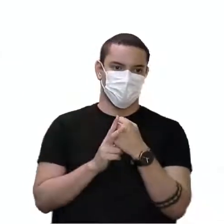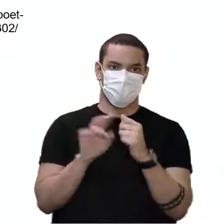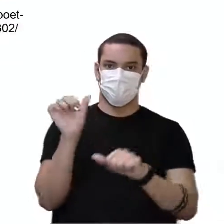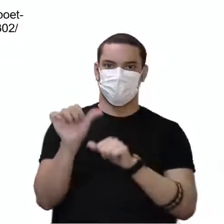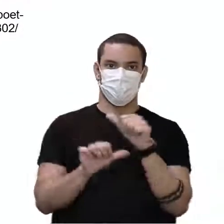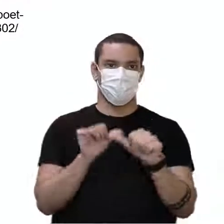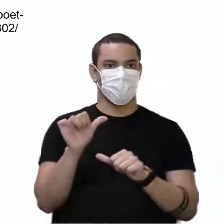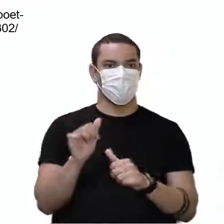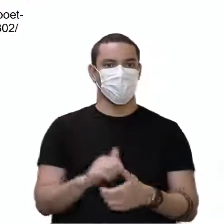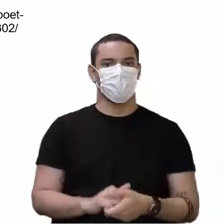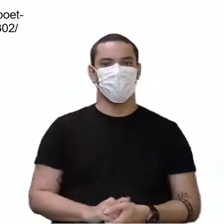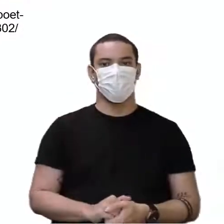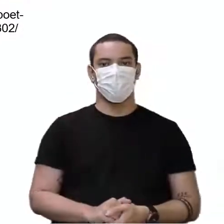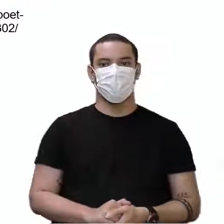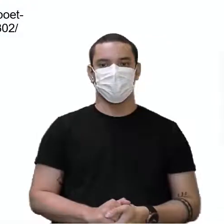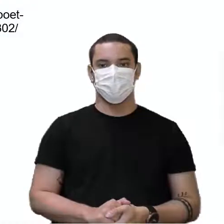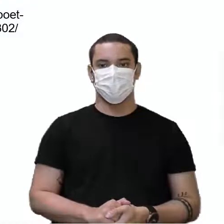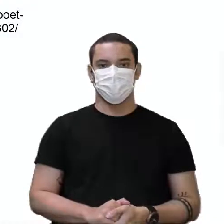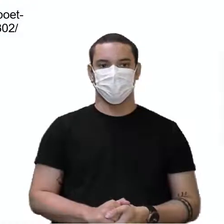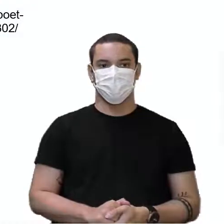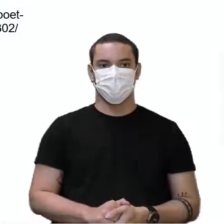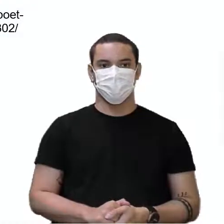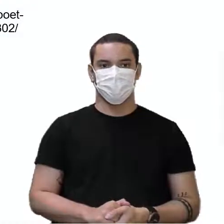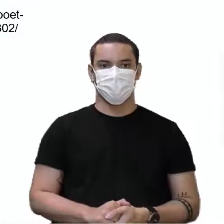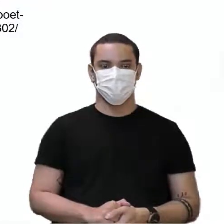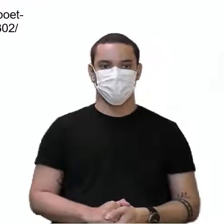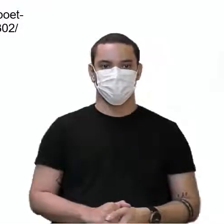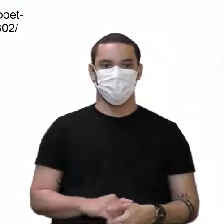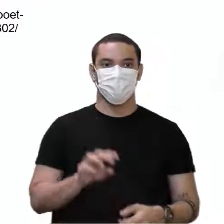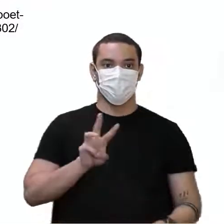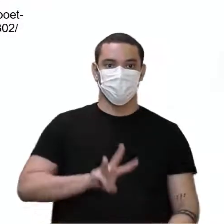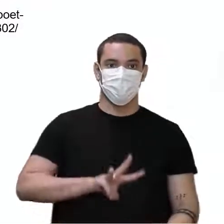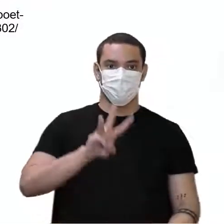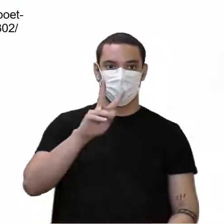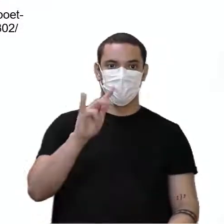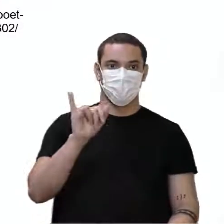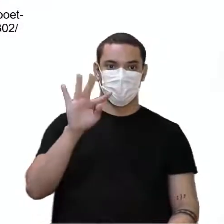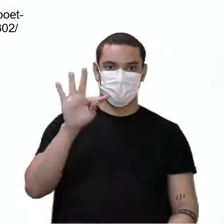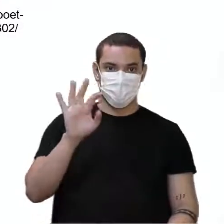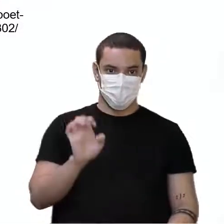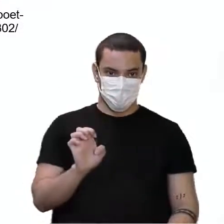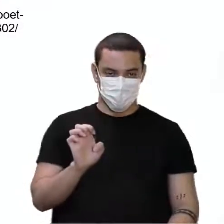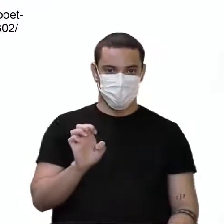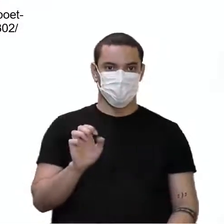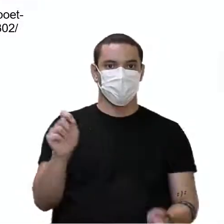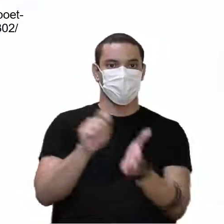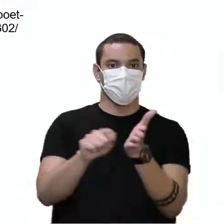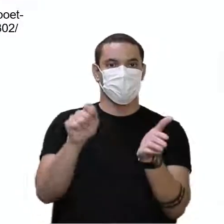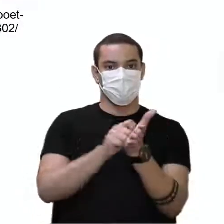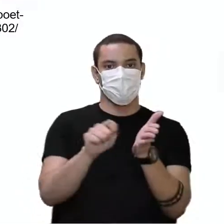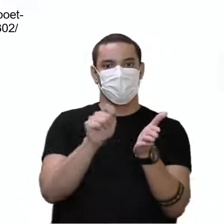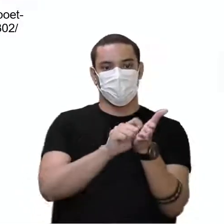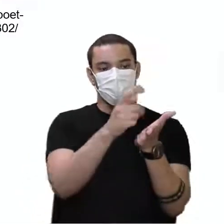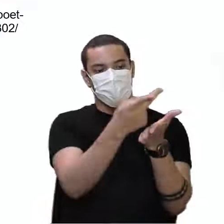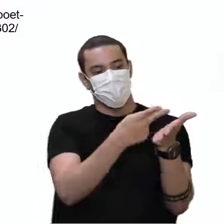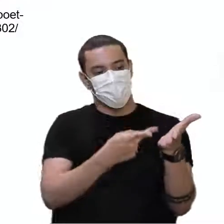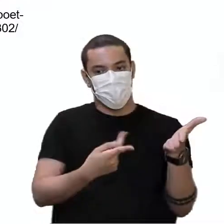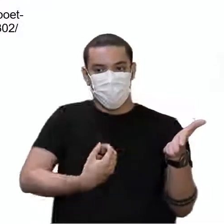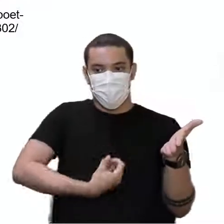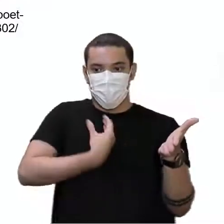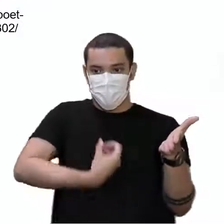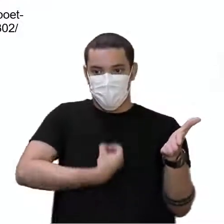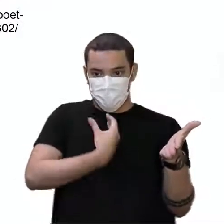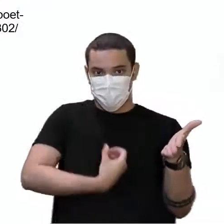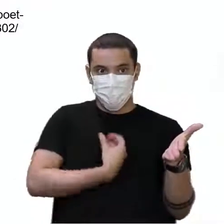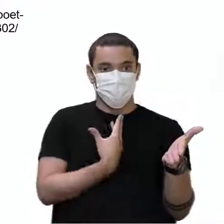tá? Aí nós temos agora write a poem, escrever um poema. Write a poem, escrever um poema.